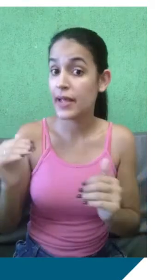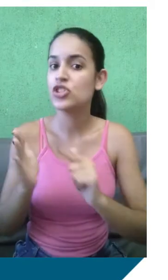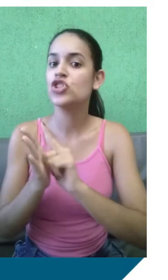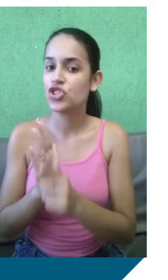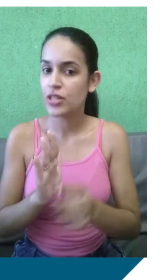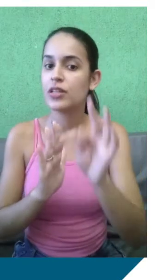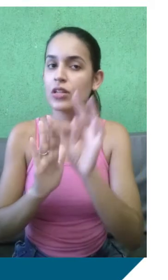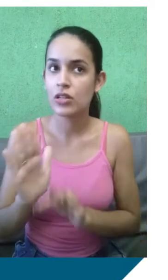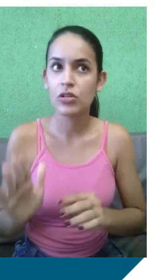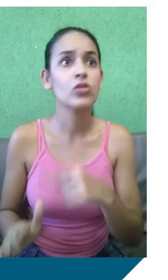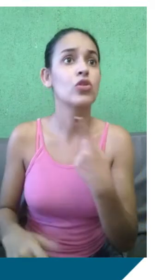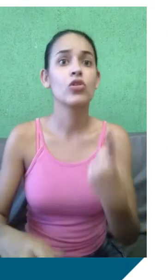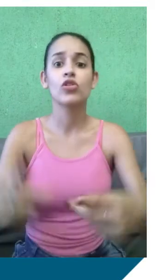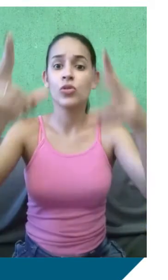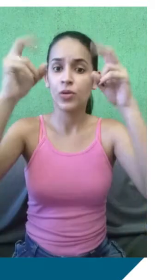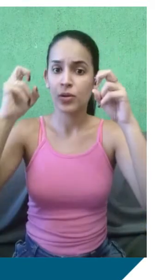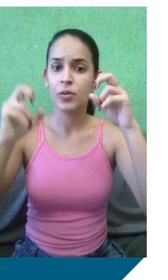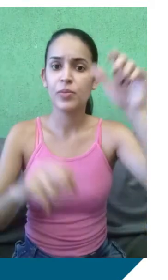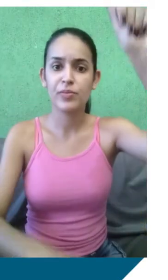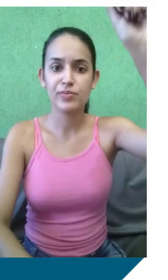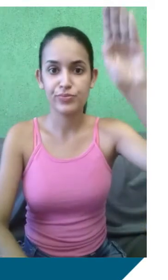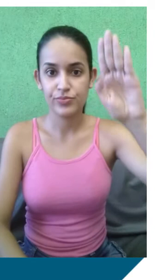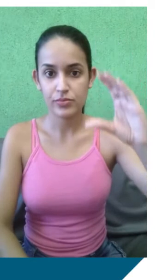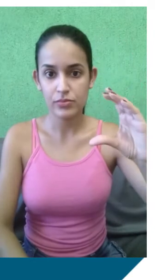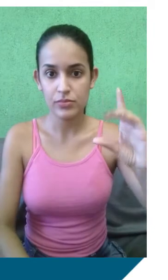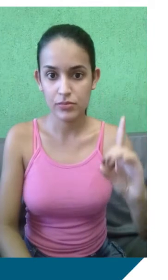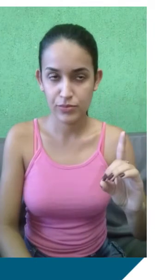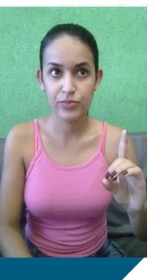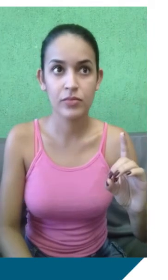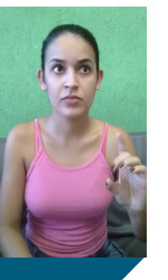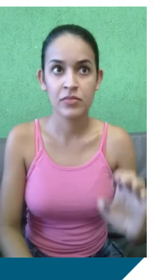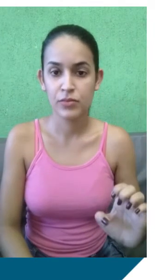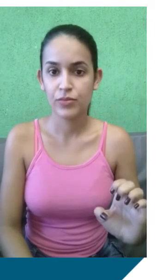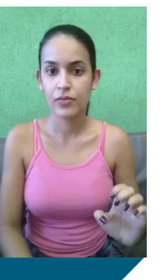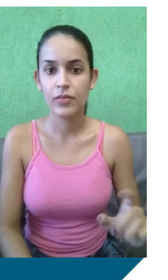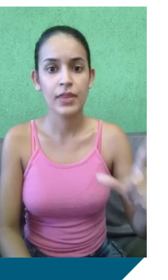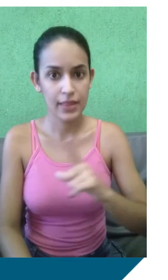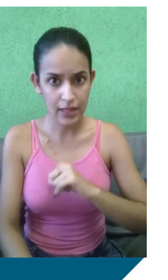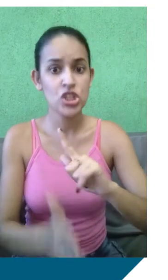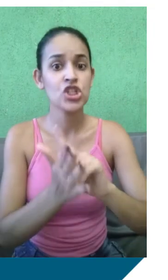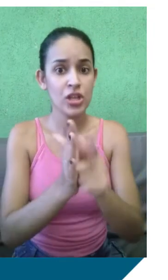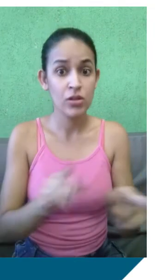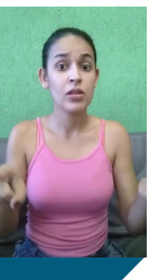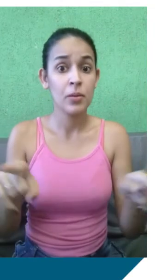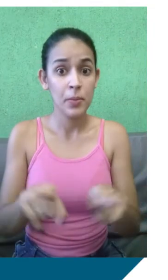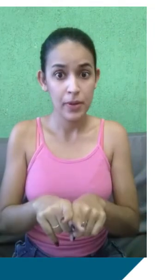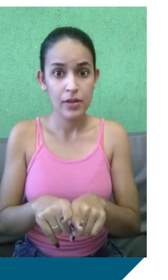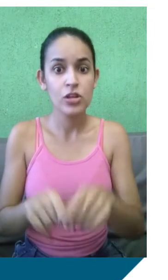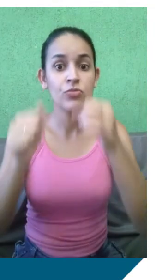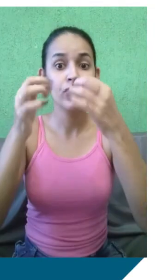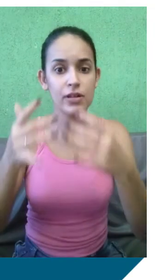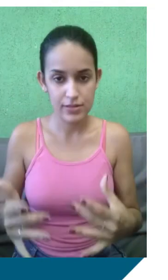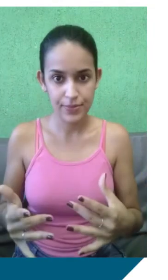textual. Percebemos que todas as alternativas apresentam, além da identificação do gênero, uma